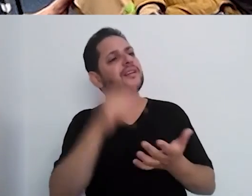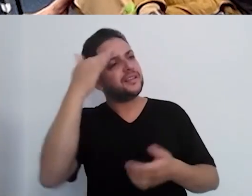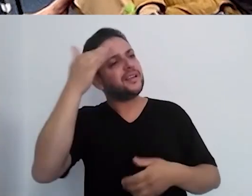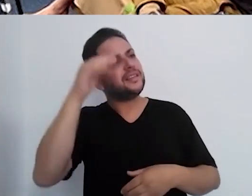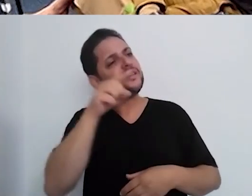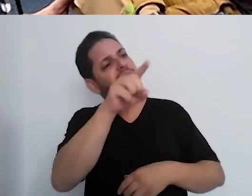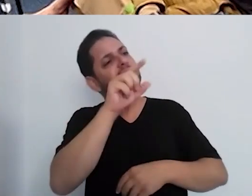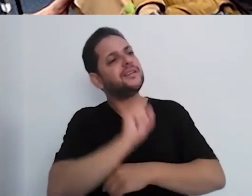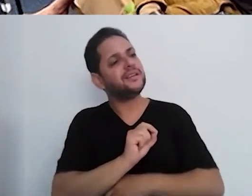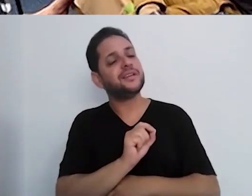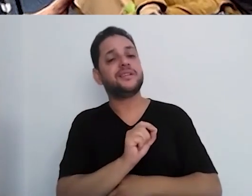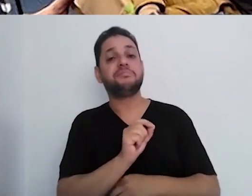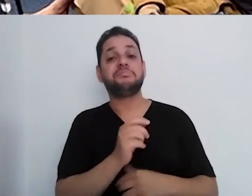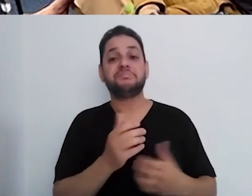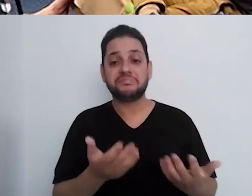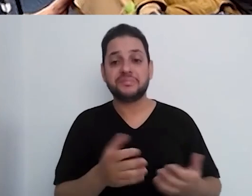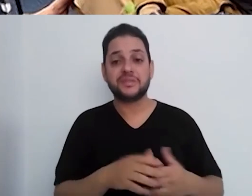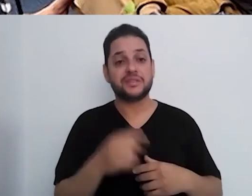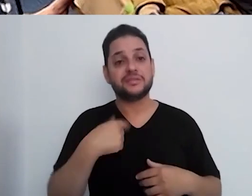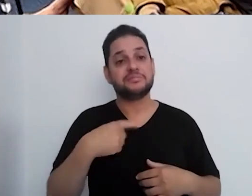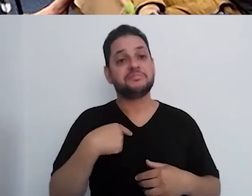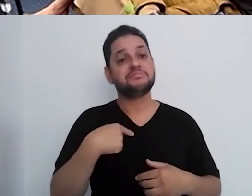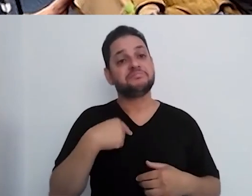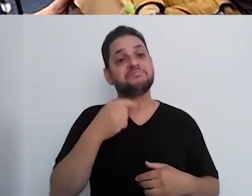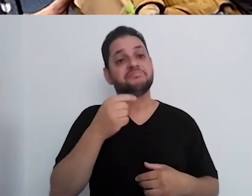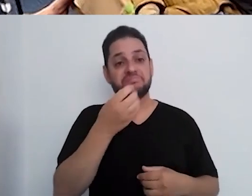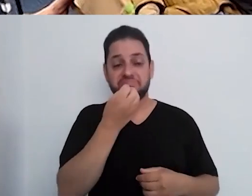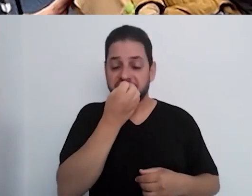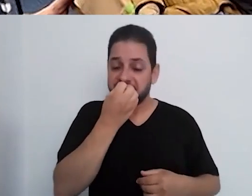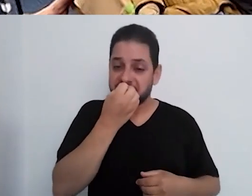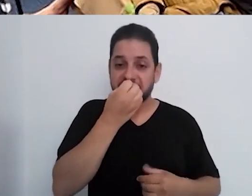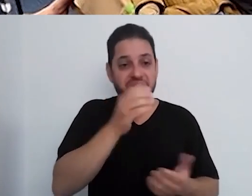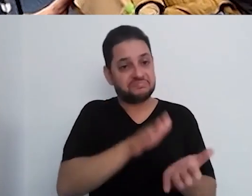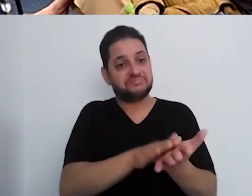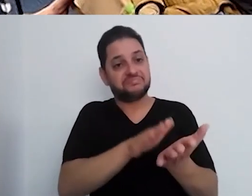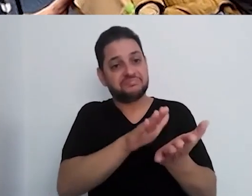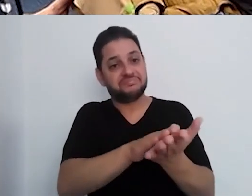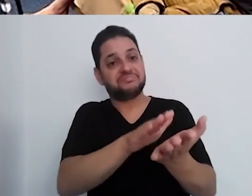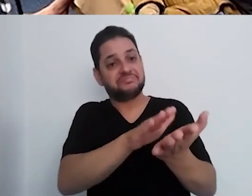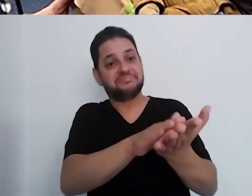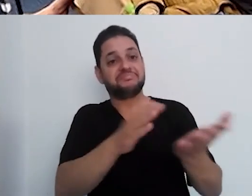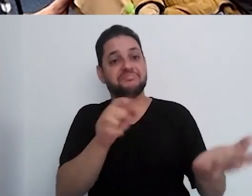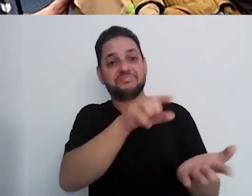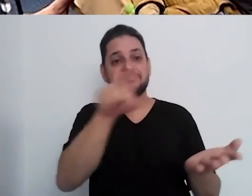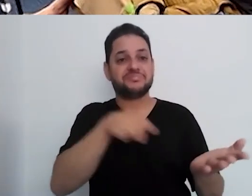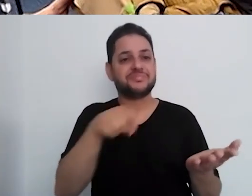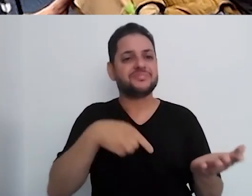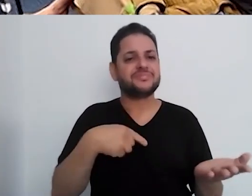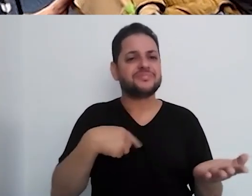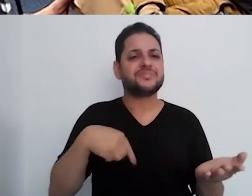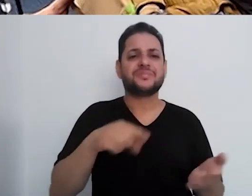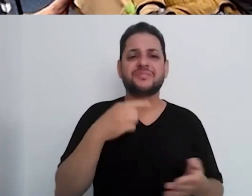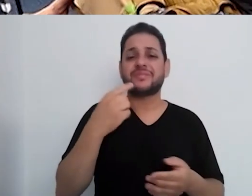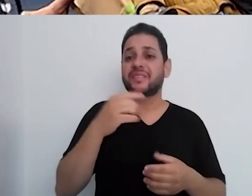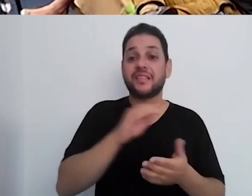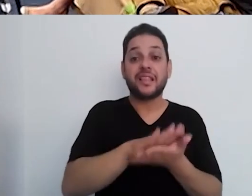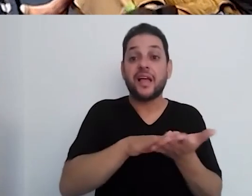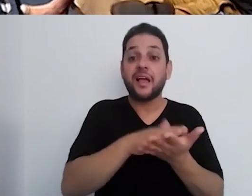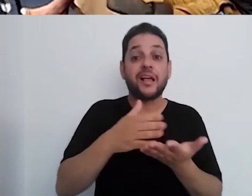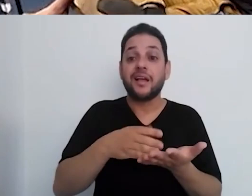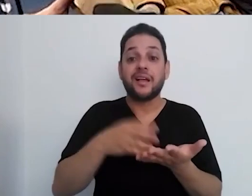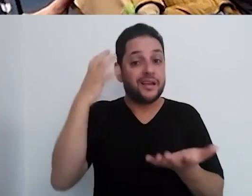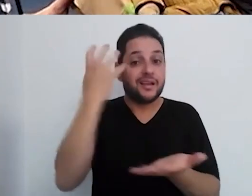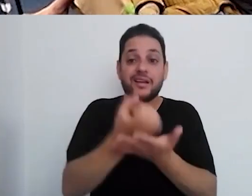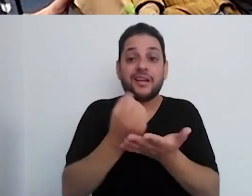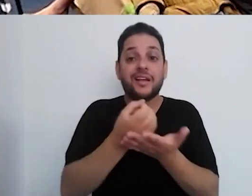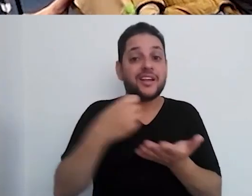Então, assim, eu tiro o chapéu mesmo, porque eu acho, assim, realmente essa parte, eu fico até, e você falando que não tem ninguém do direito, né, na equipe, realmente, assim,